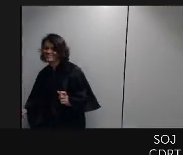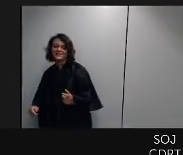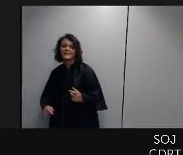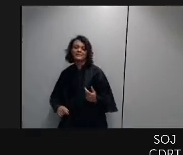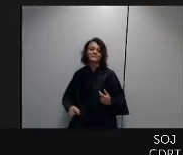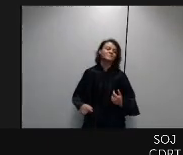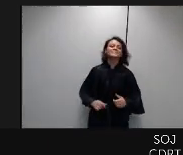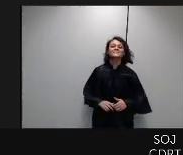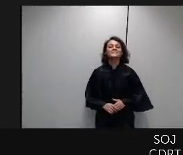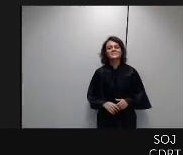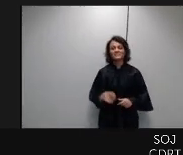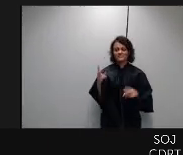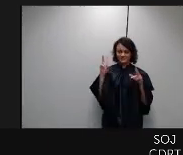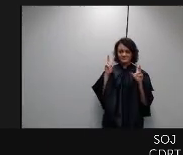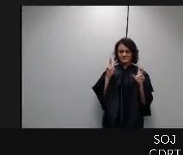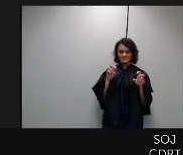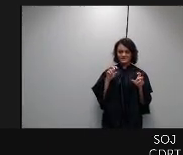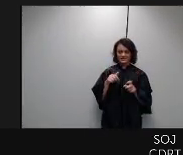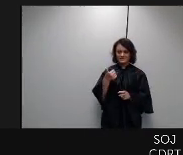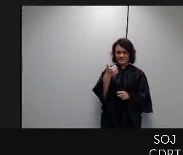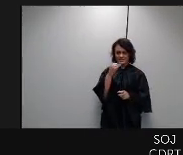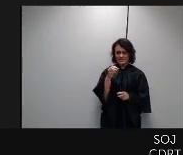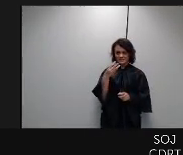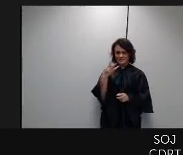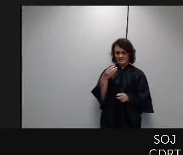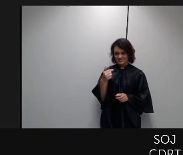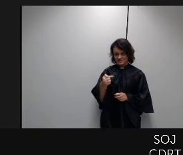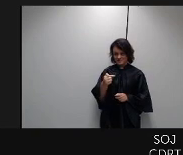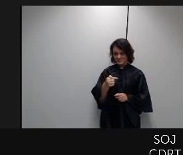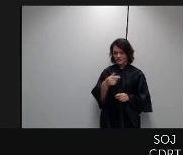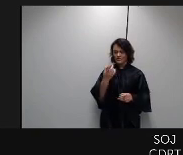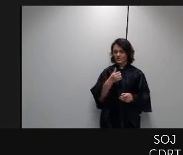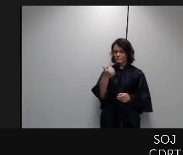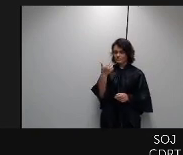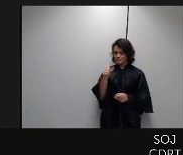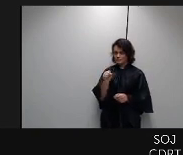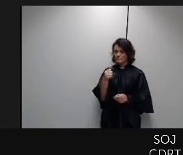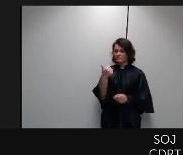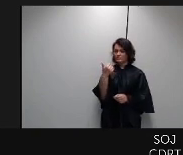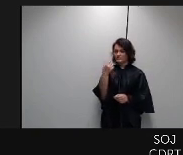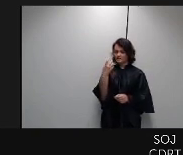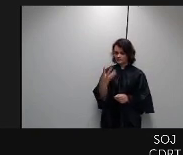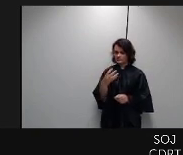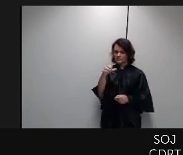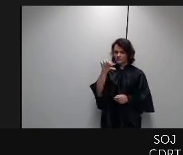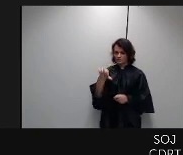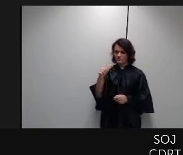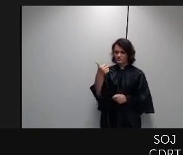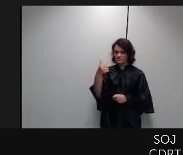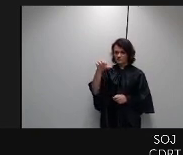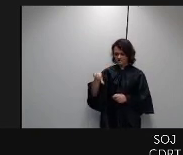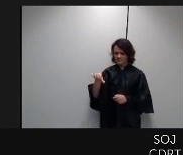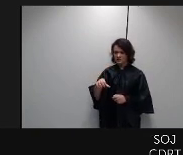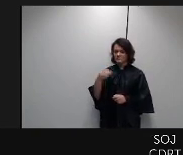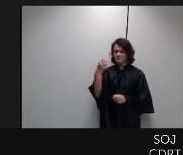Fernandes em dois restos 18149 19183